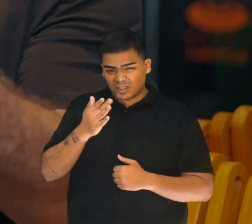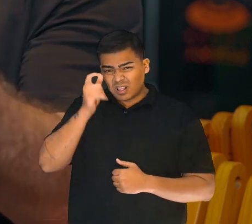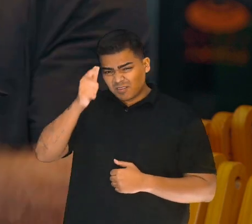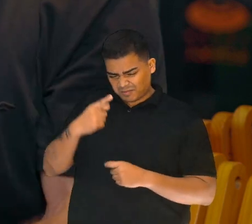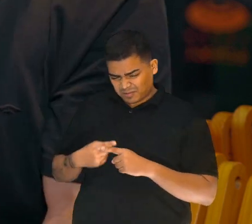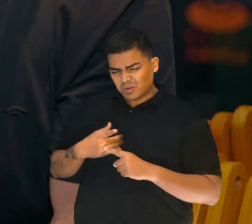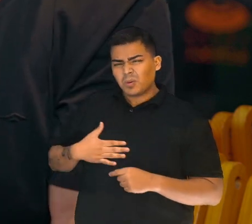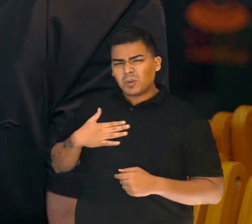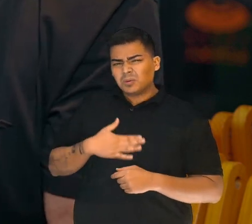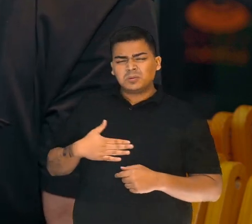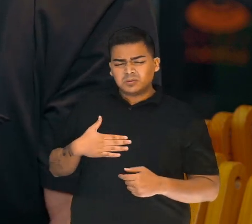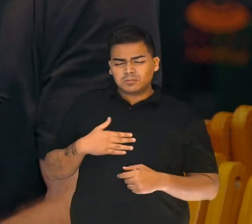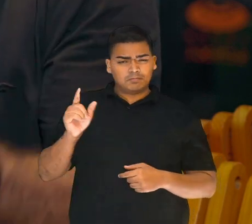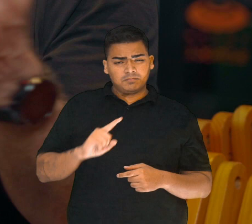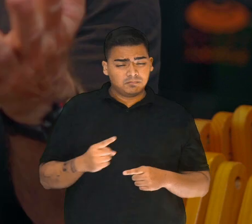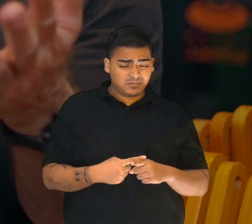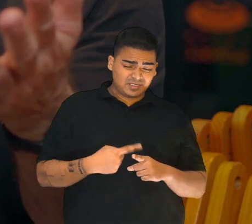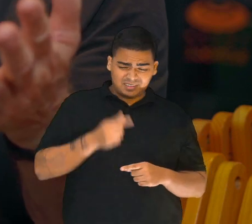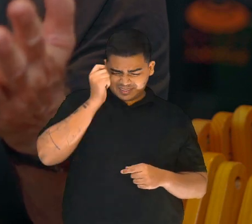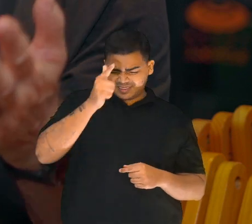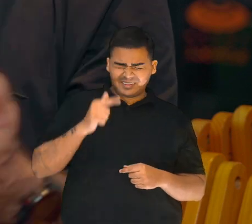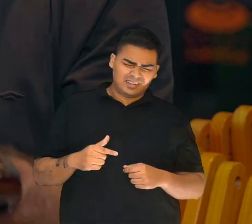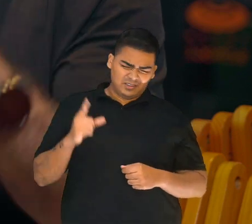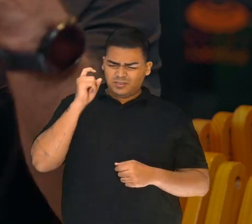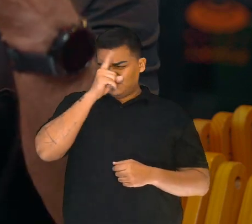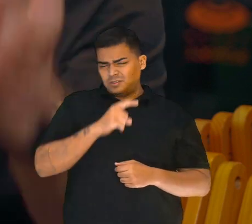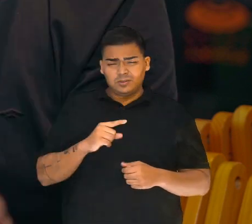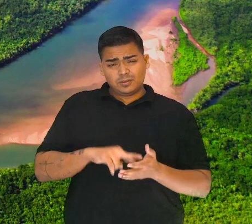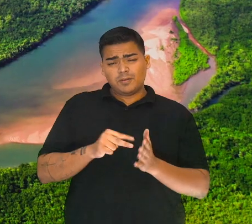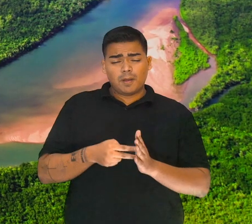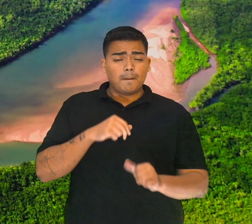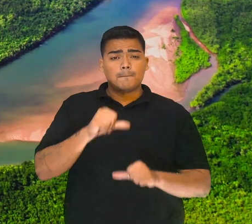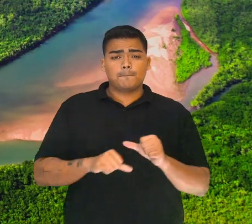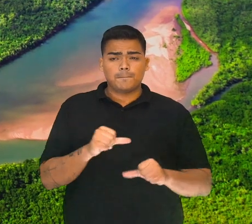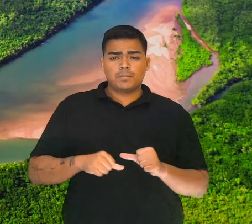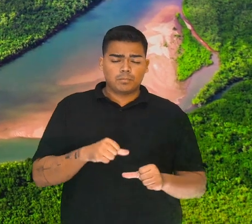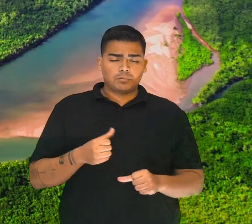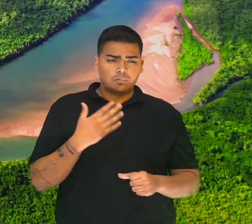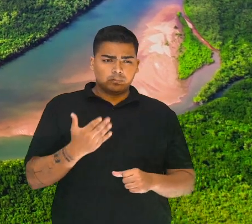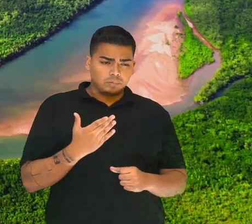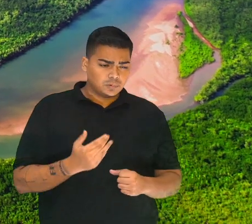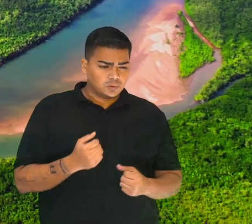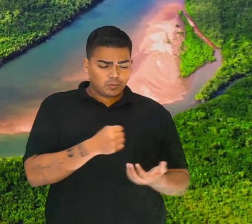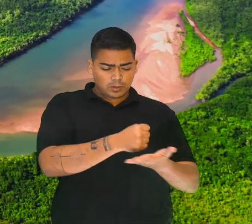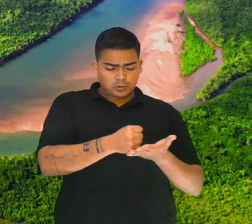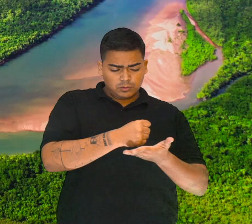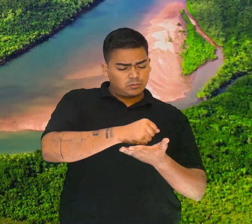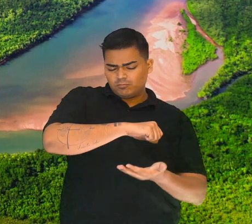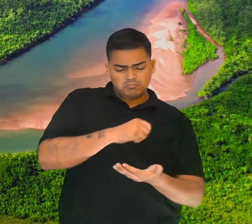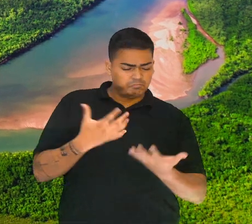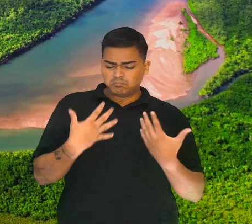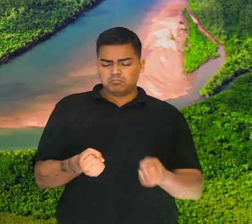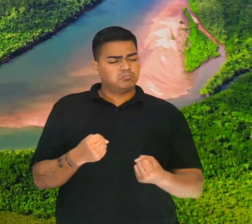não inova porque você gosta. Porque inovação é uma coisa dura. Inovação é mudança. É você pegar o status quo e dizer, não